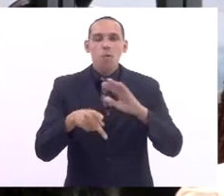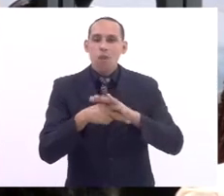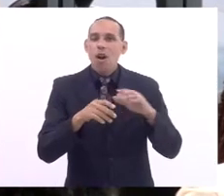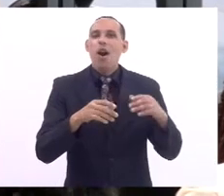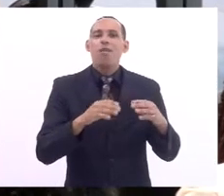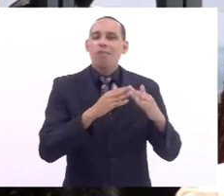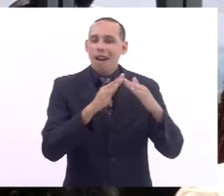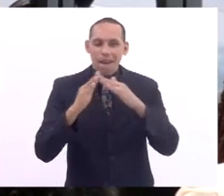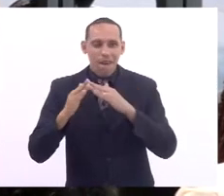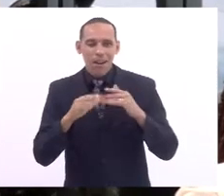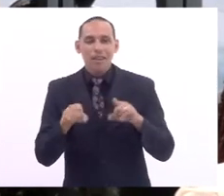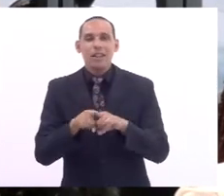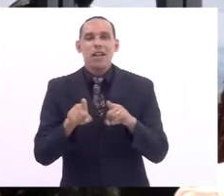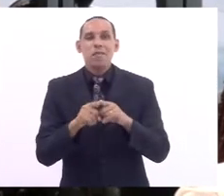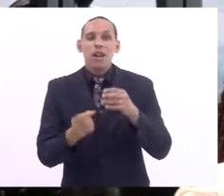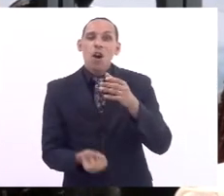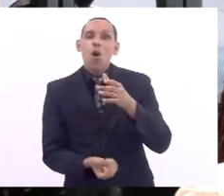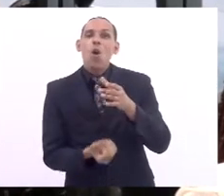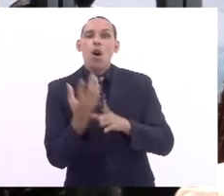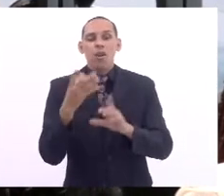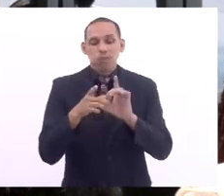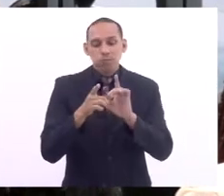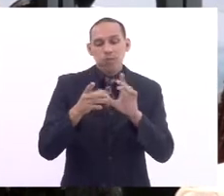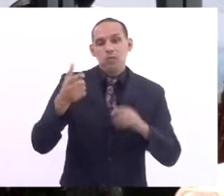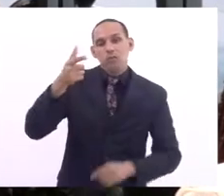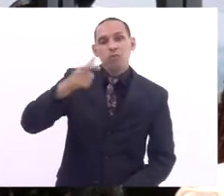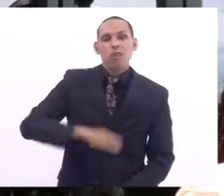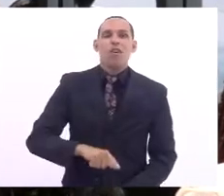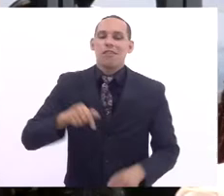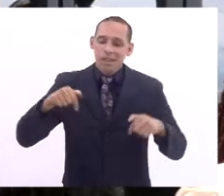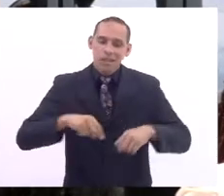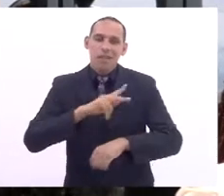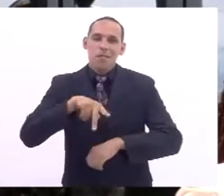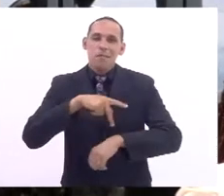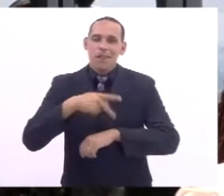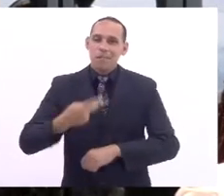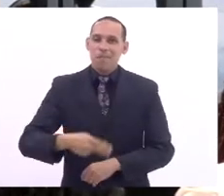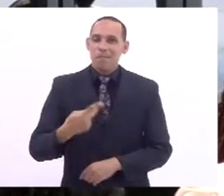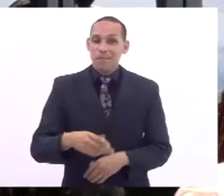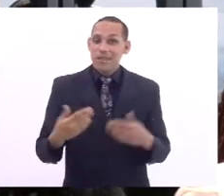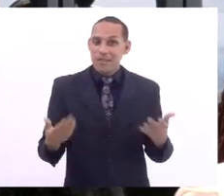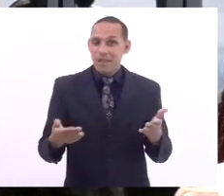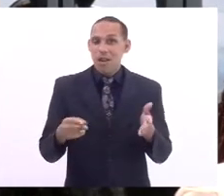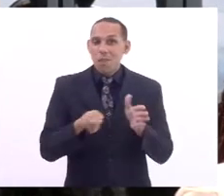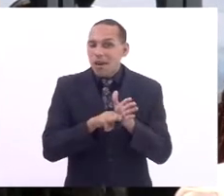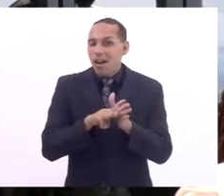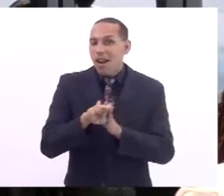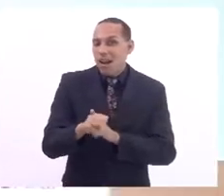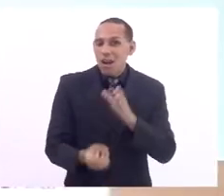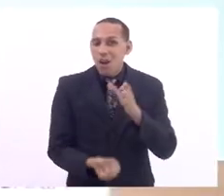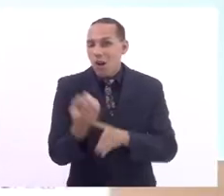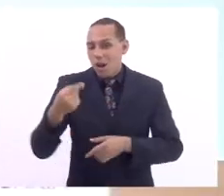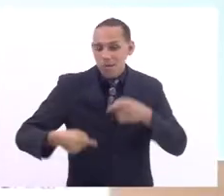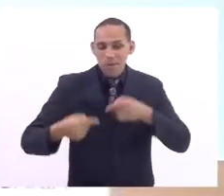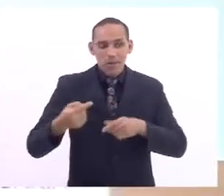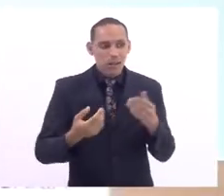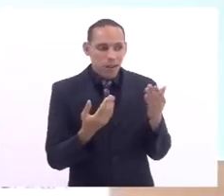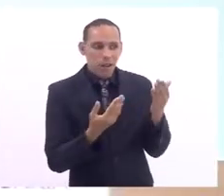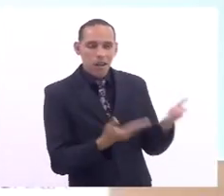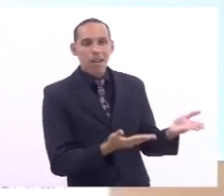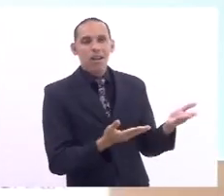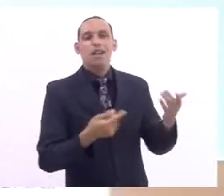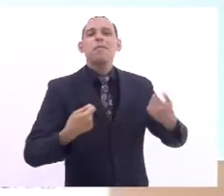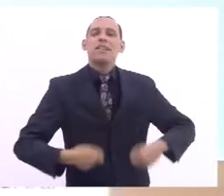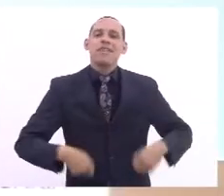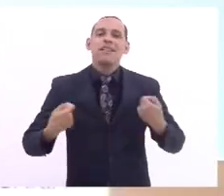na reconstrução da Democracia nesse país né Acho que essa metodologia de como se constrói política ela